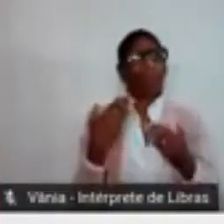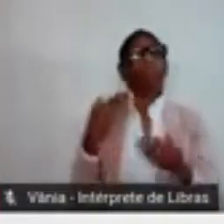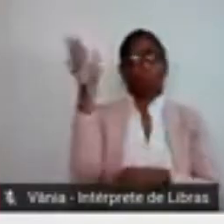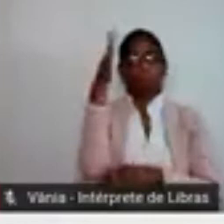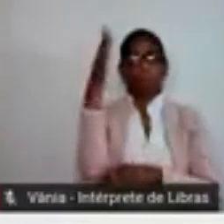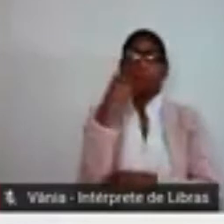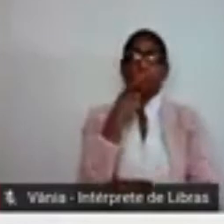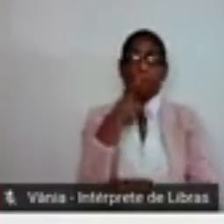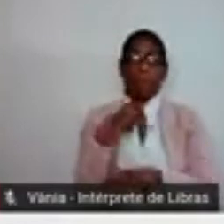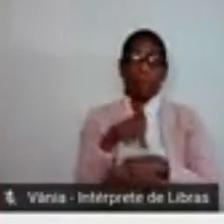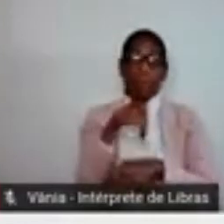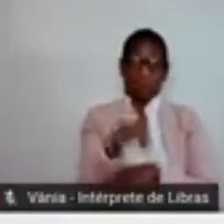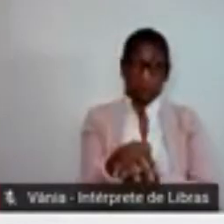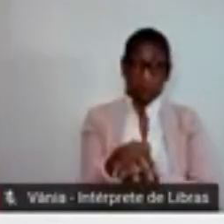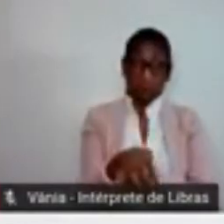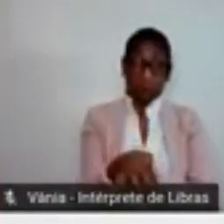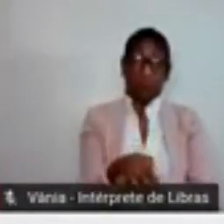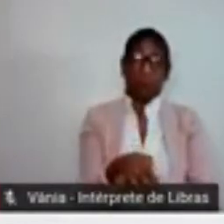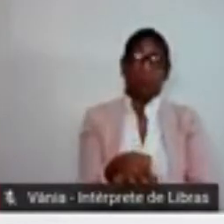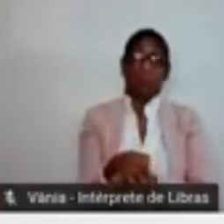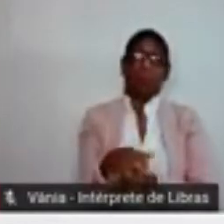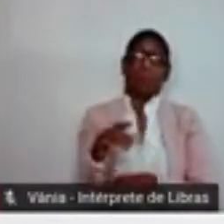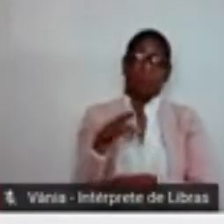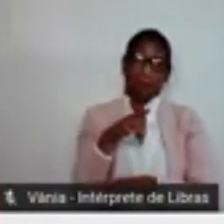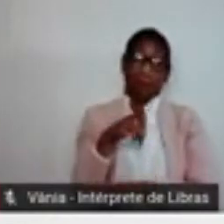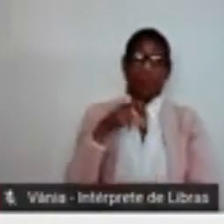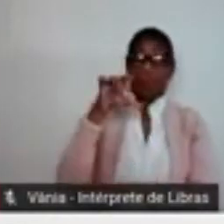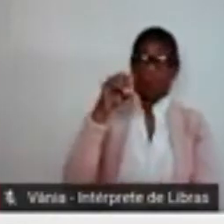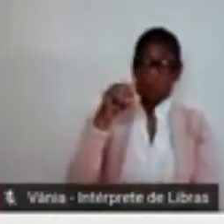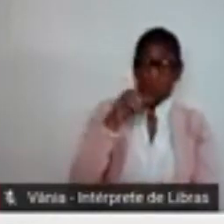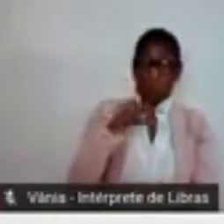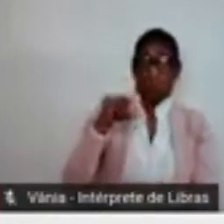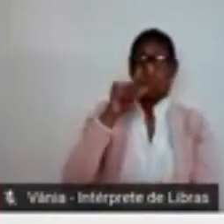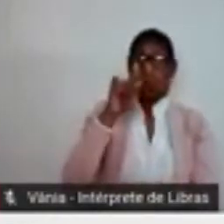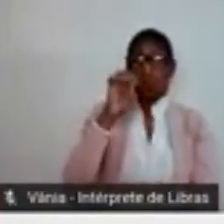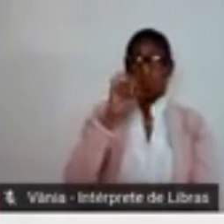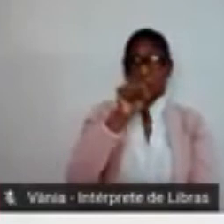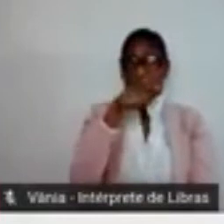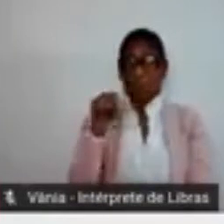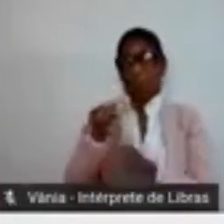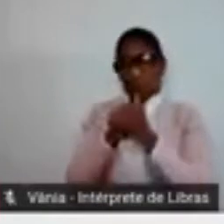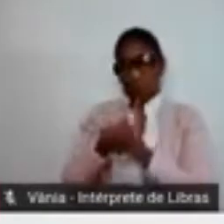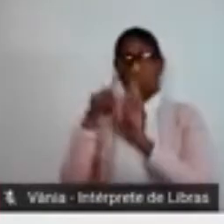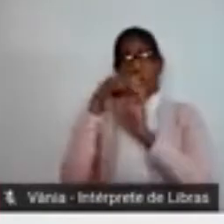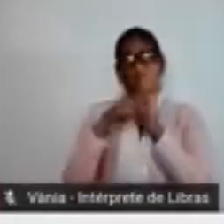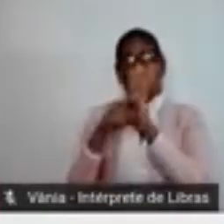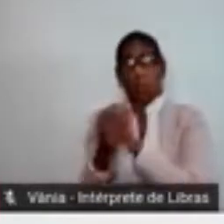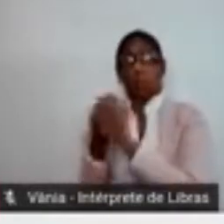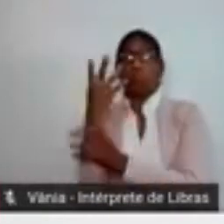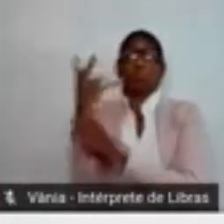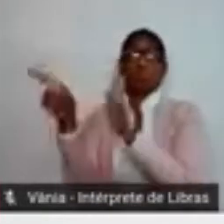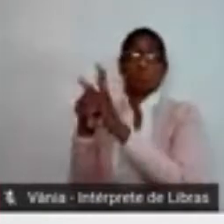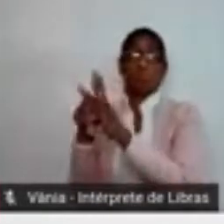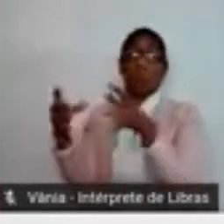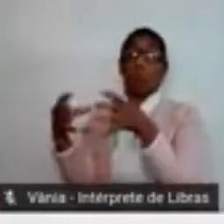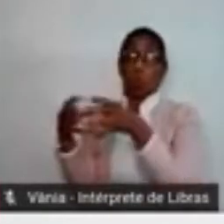região de Passo Fundo é uma das que está em cogestão, ou seja, com protocolos definidos regionalmente